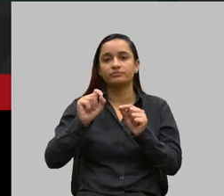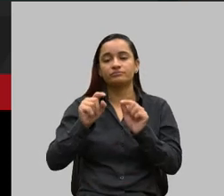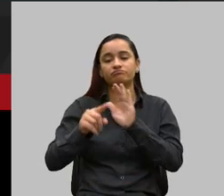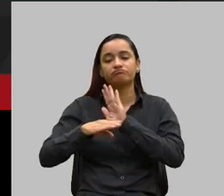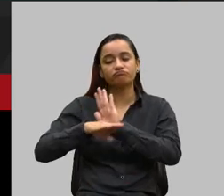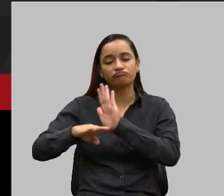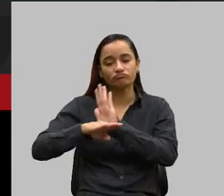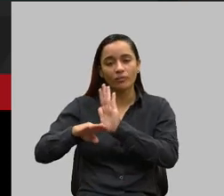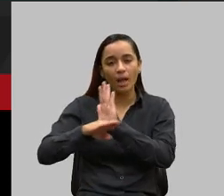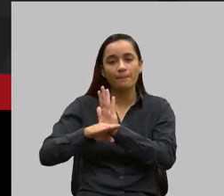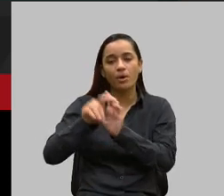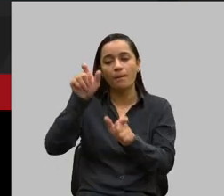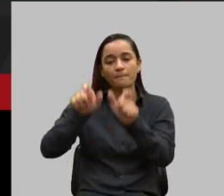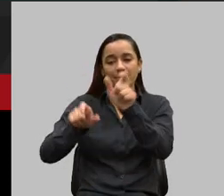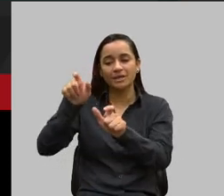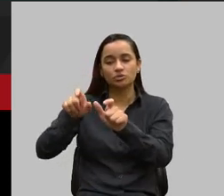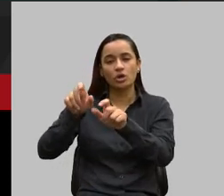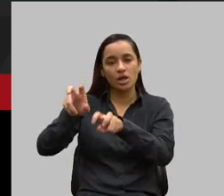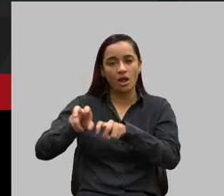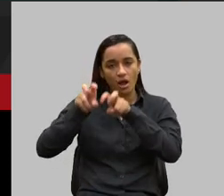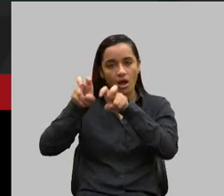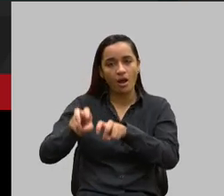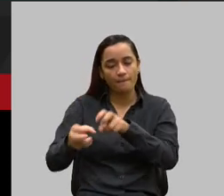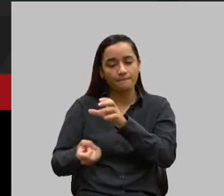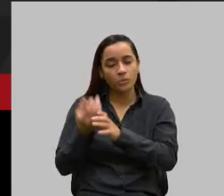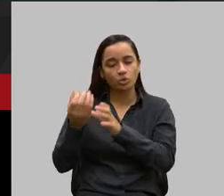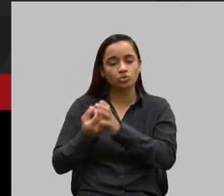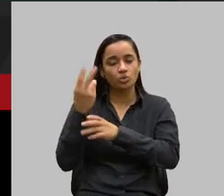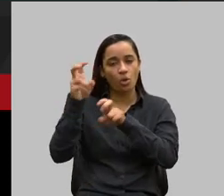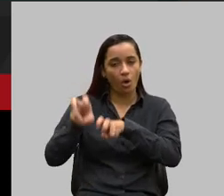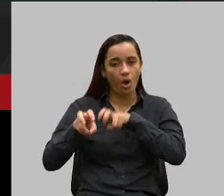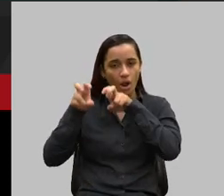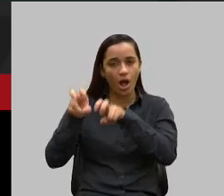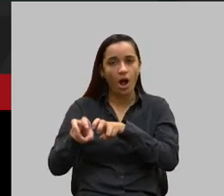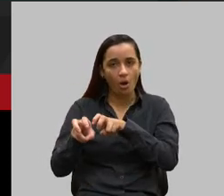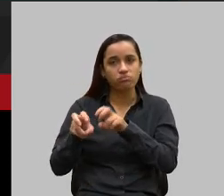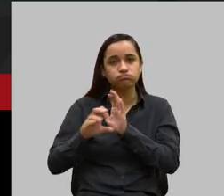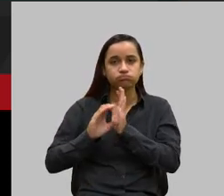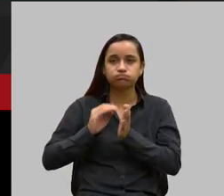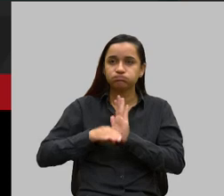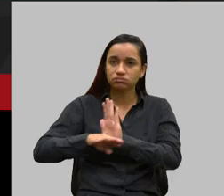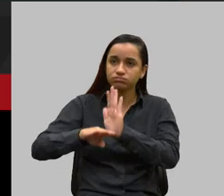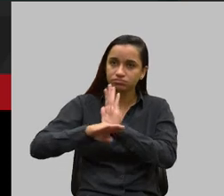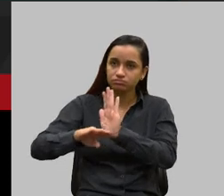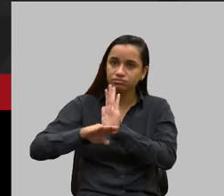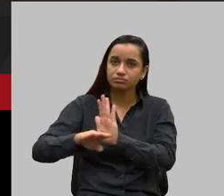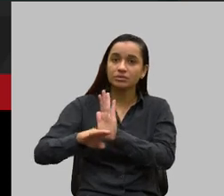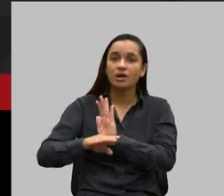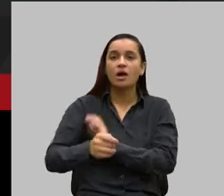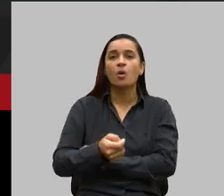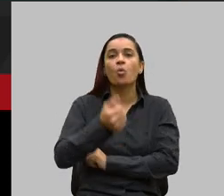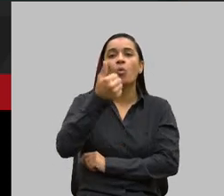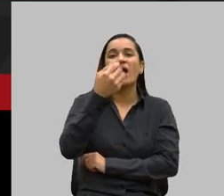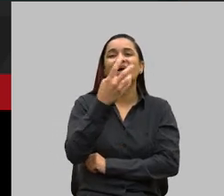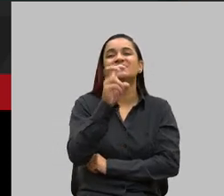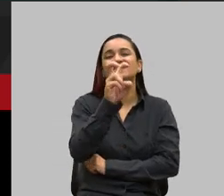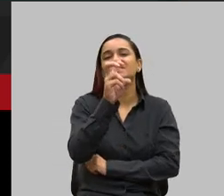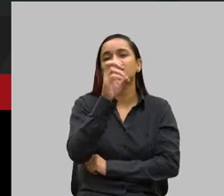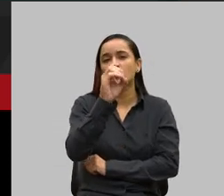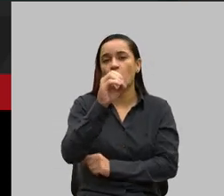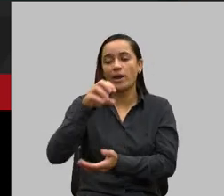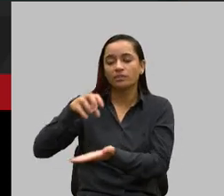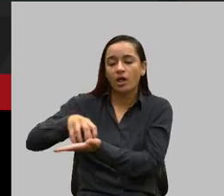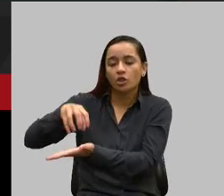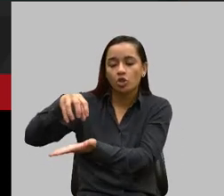mulher do campo ao produtor rural né serão eh quase 50 núcleos né com